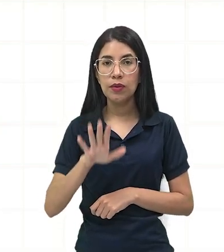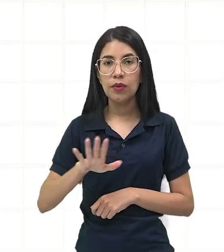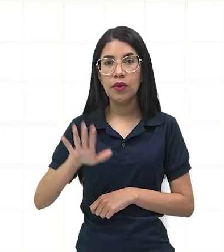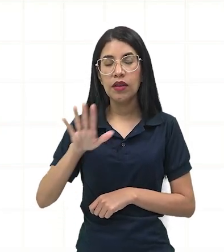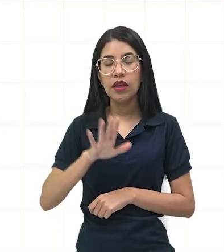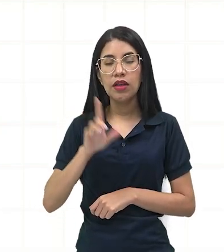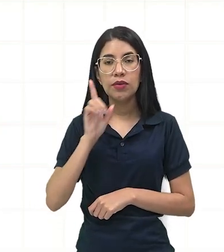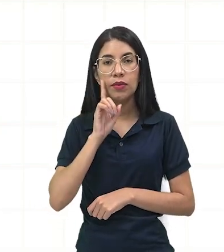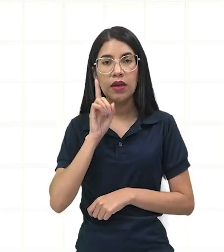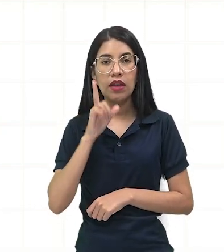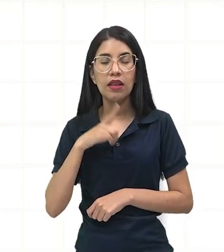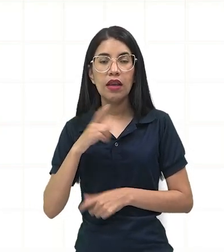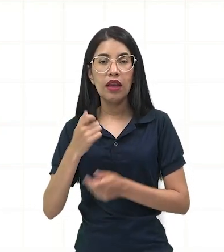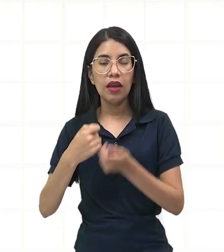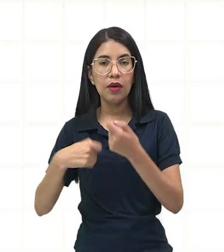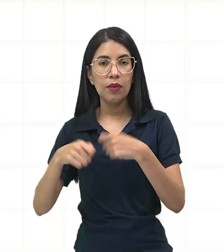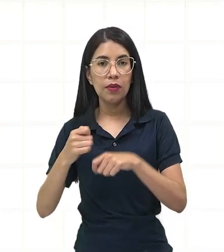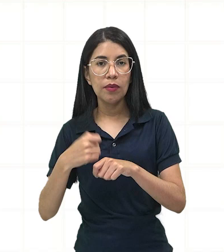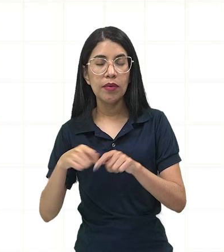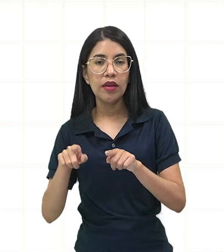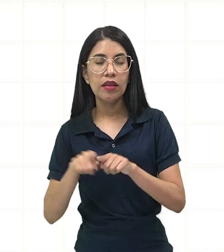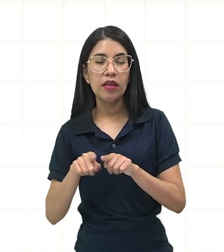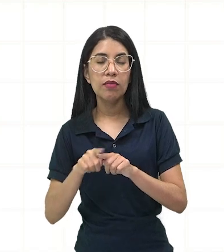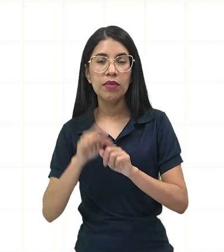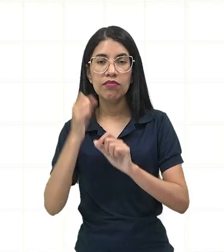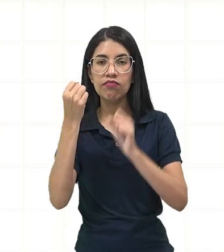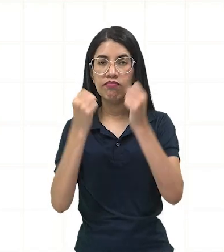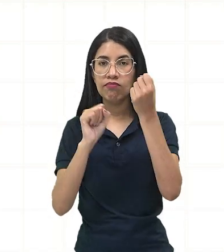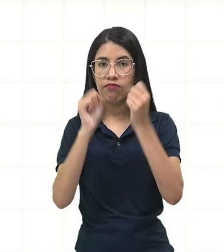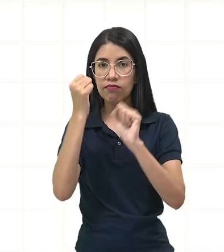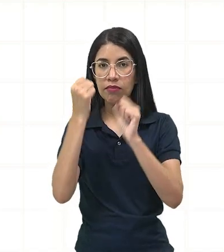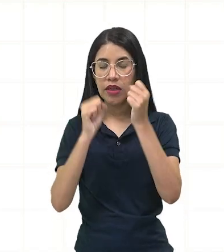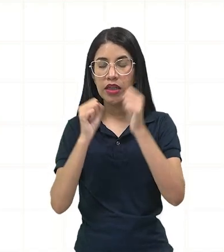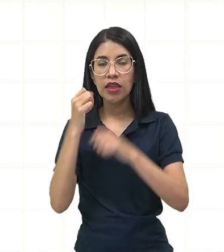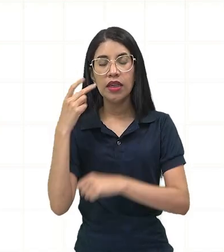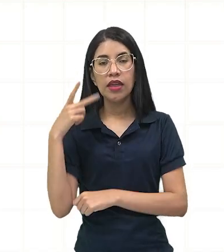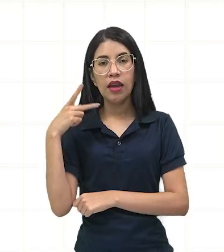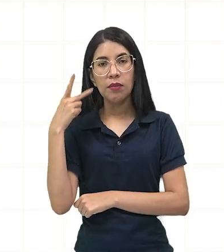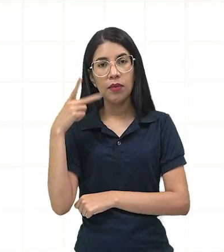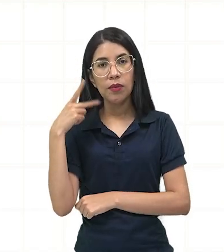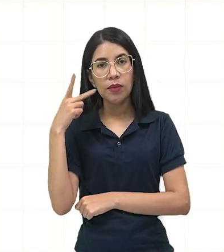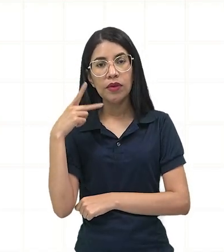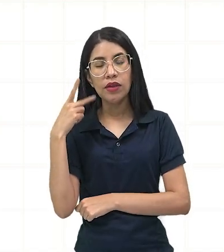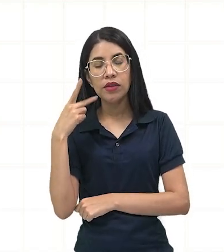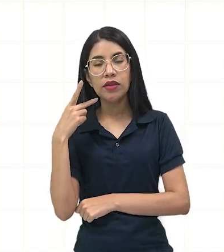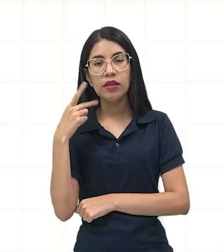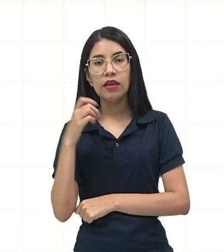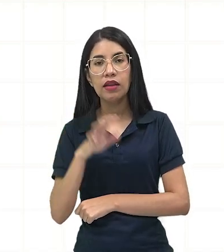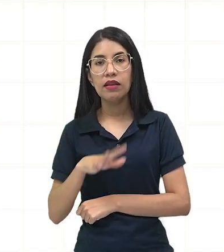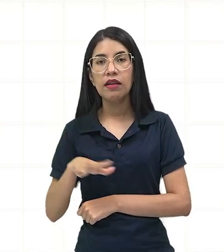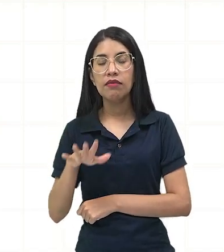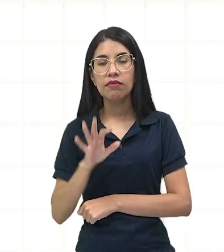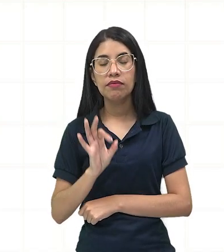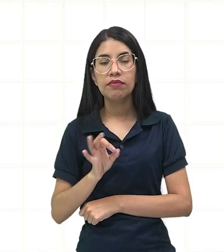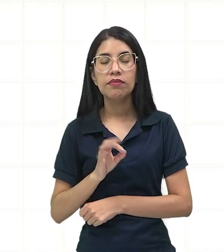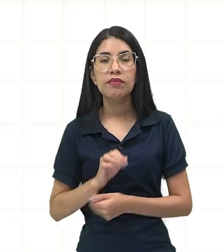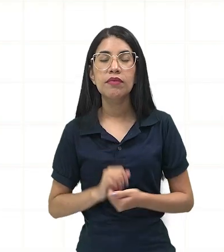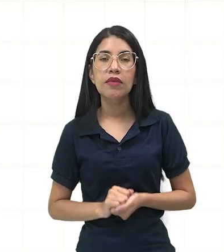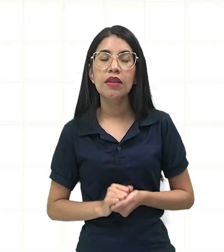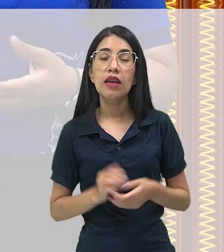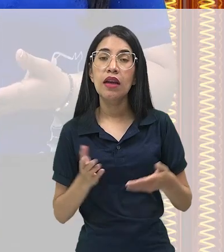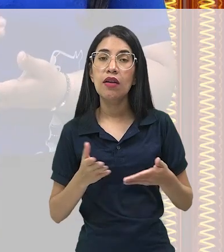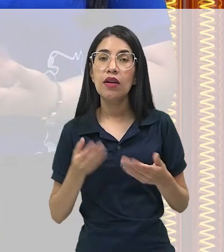ter a questão financeira, a parte da indústria, a parte política dos Estados Unidos localizada. Enquanto agora a gente